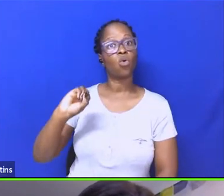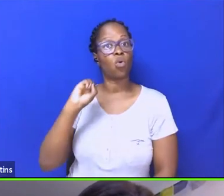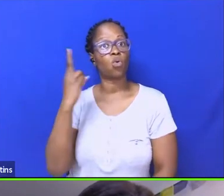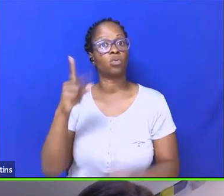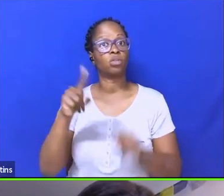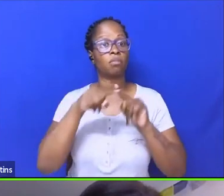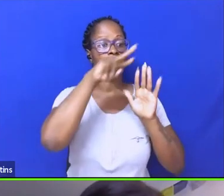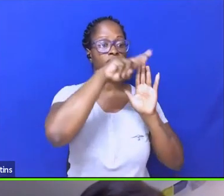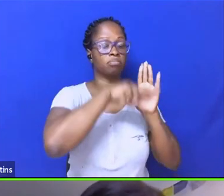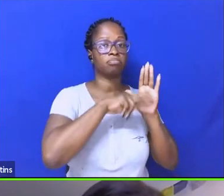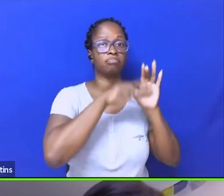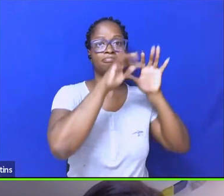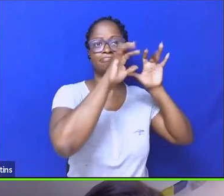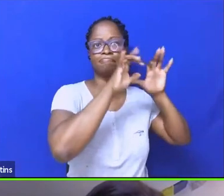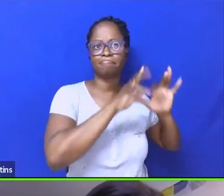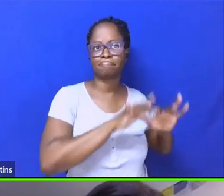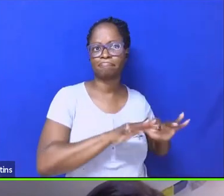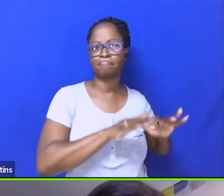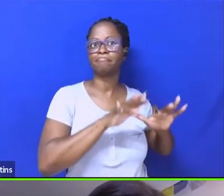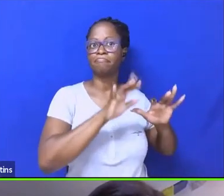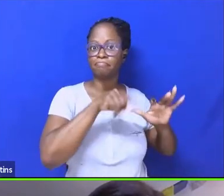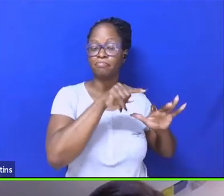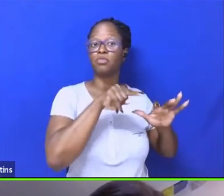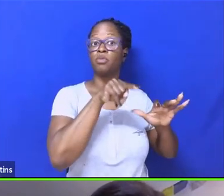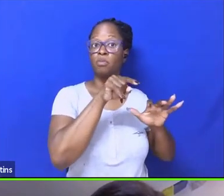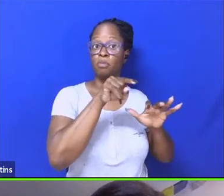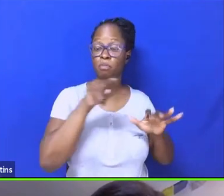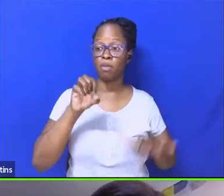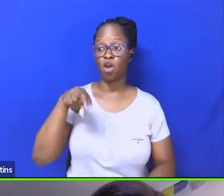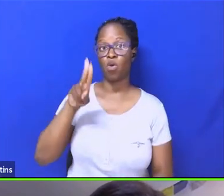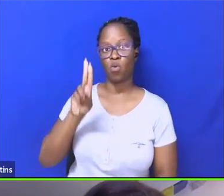os direitos humanos na cidade onde eu vivo em Concepção